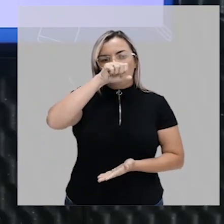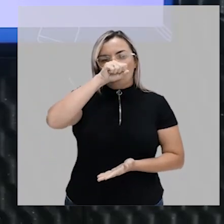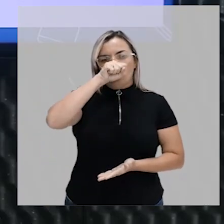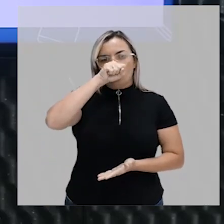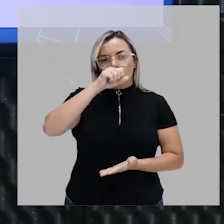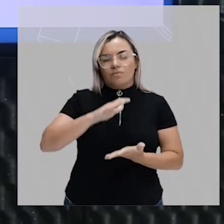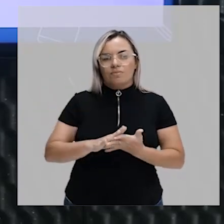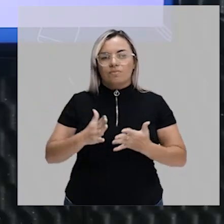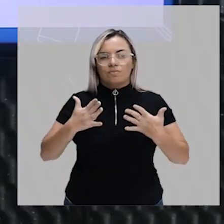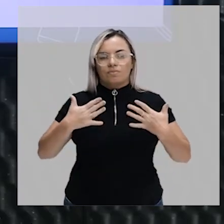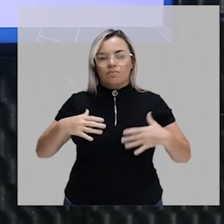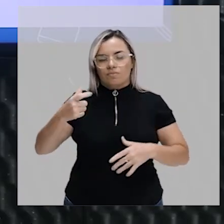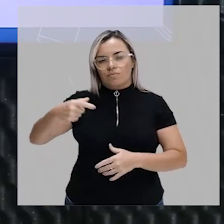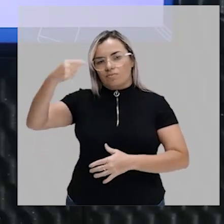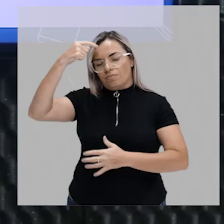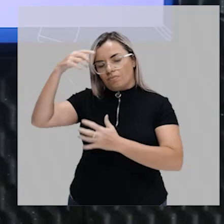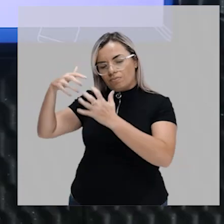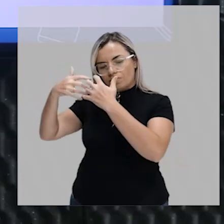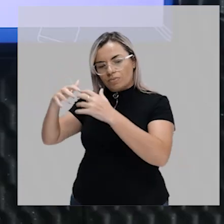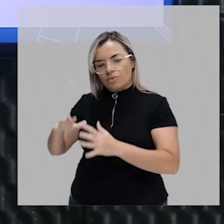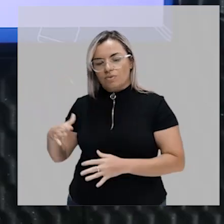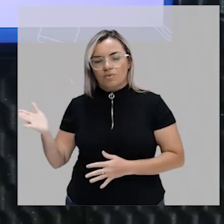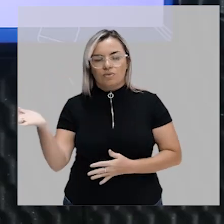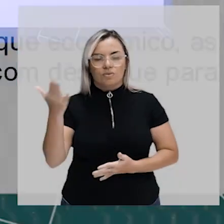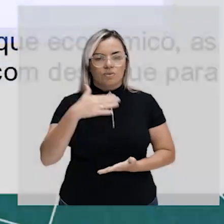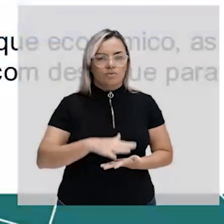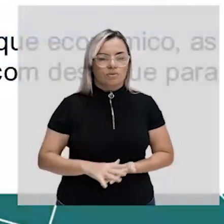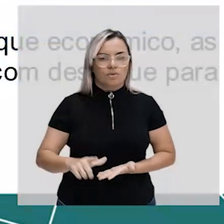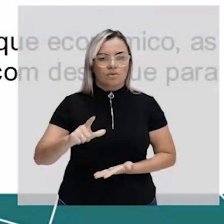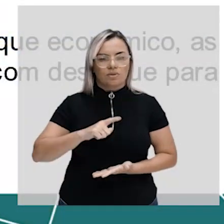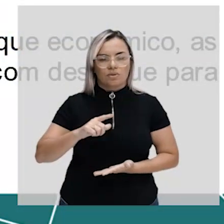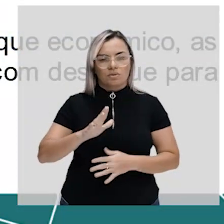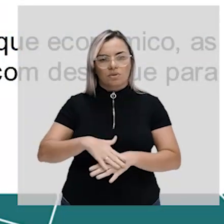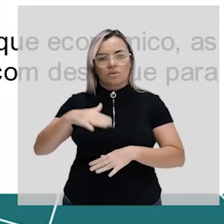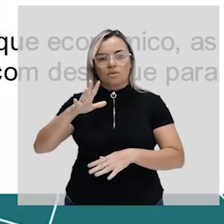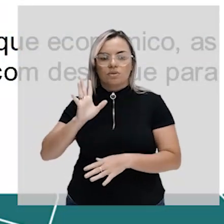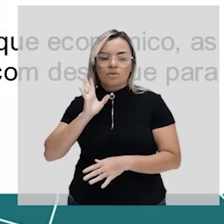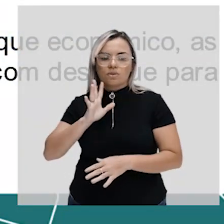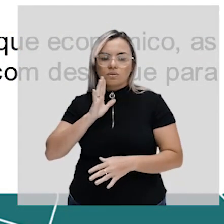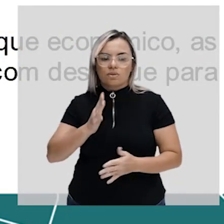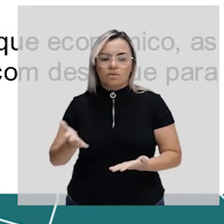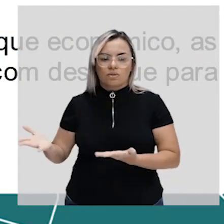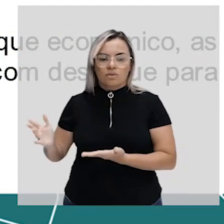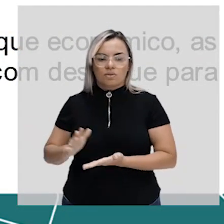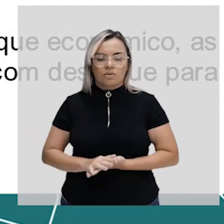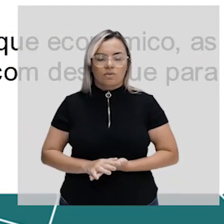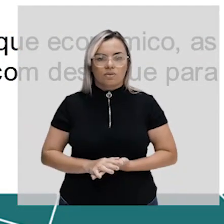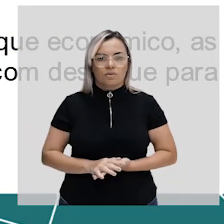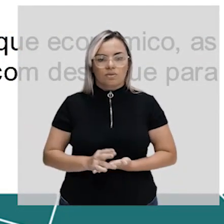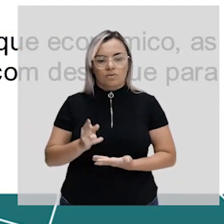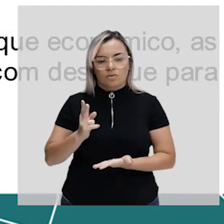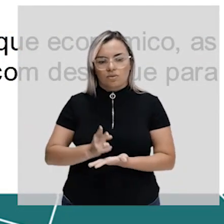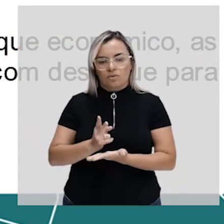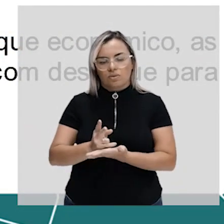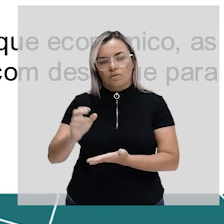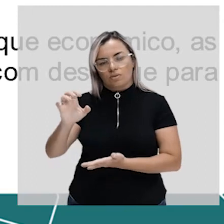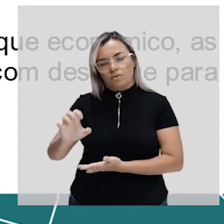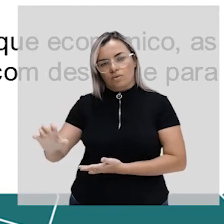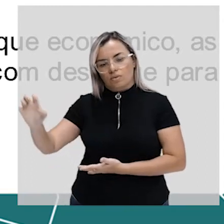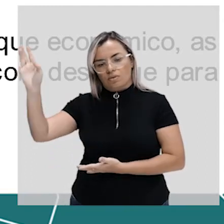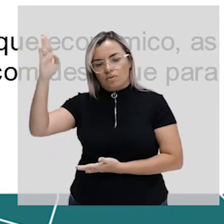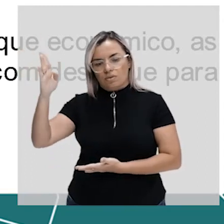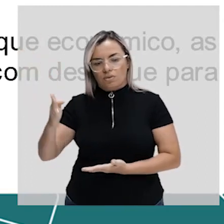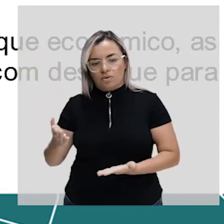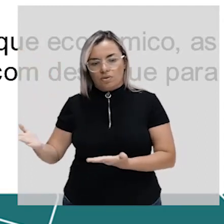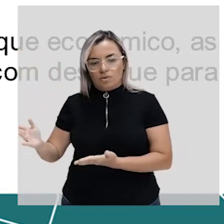Respira, oxigena, vamos que tem mais coisa legal. Continuando sobre as regiões brasileiras, olha o que essa questão te